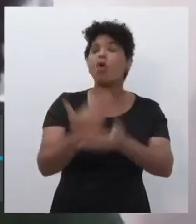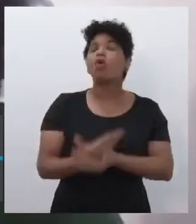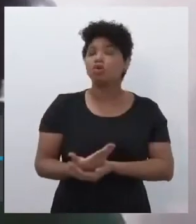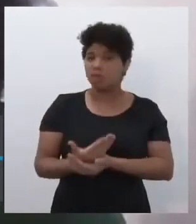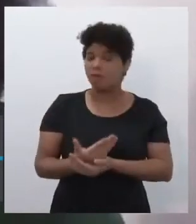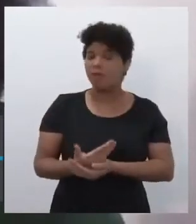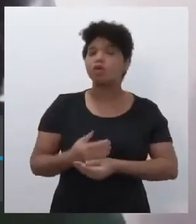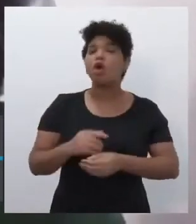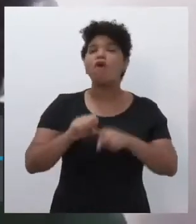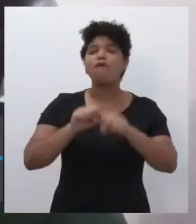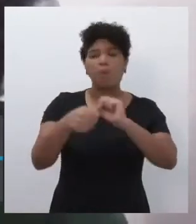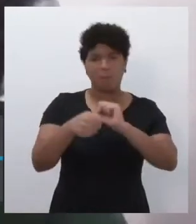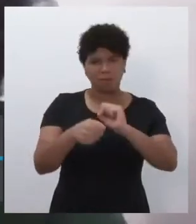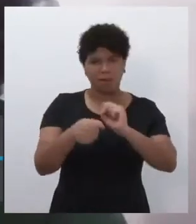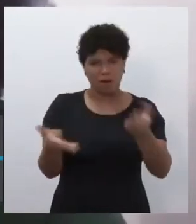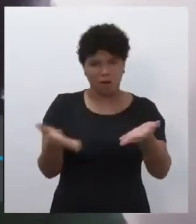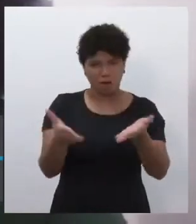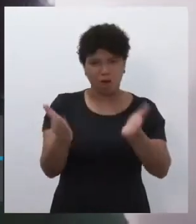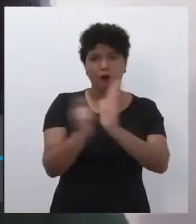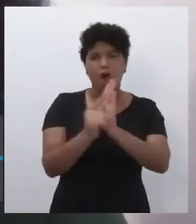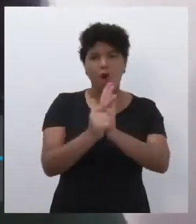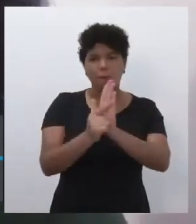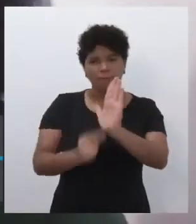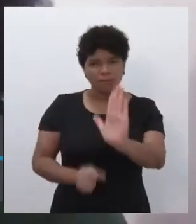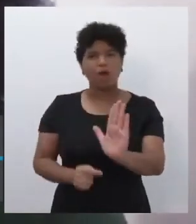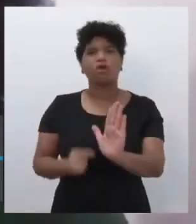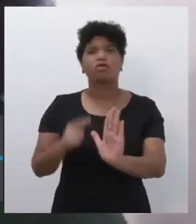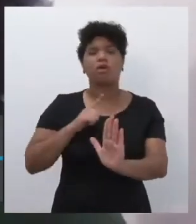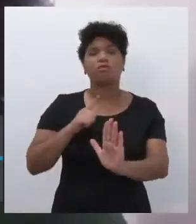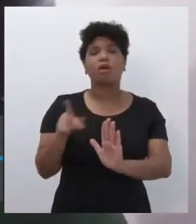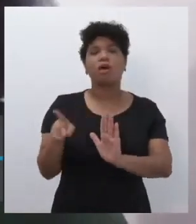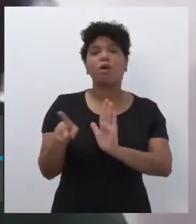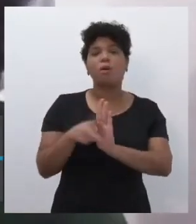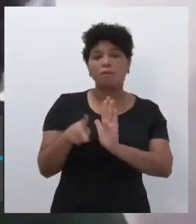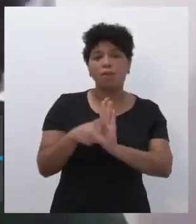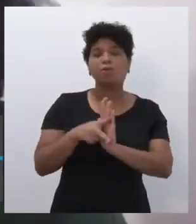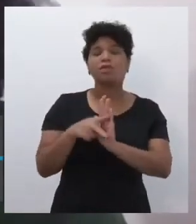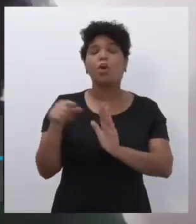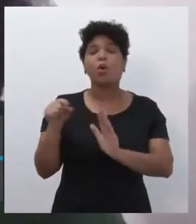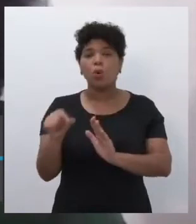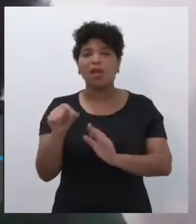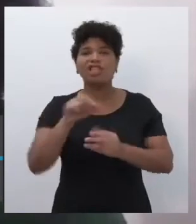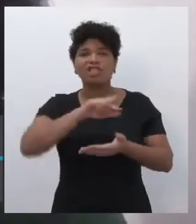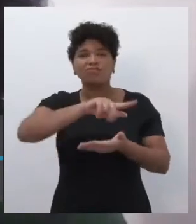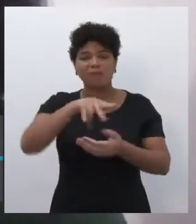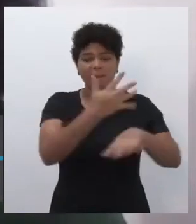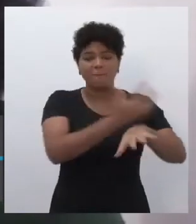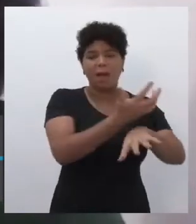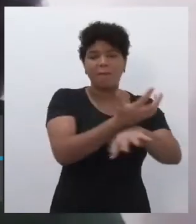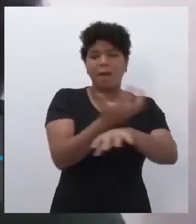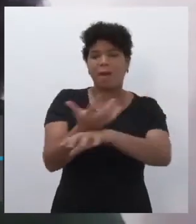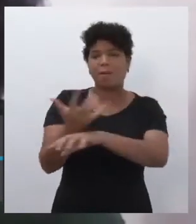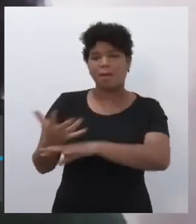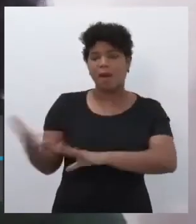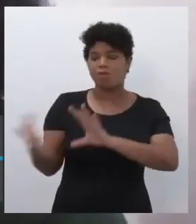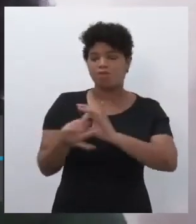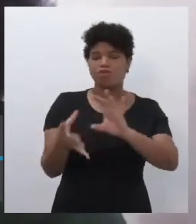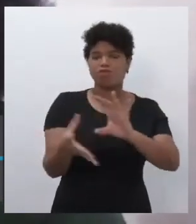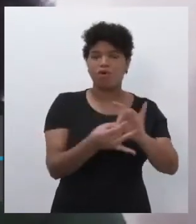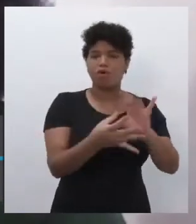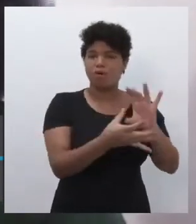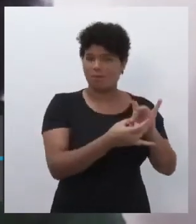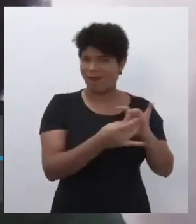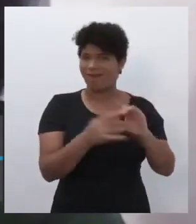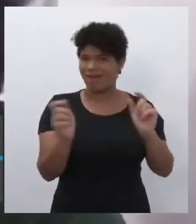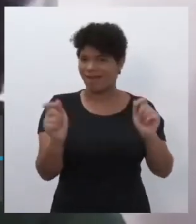formação, dessa pauta, um recurso que pertence ao âmbito multimodal da linguagem e sua expressão. E aqui